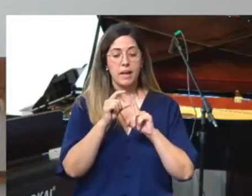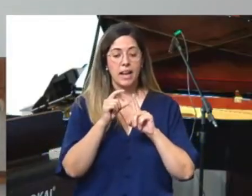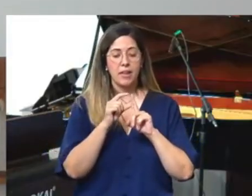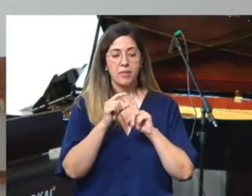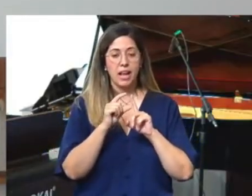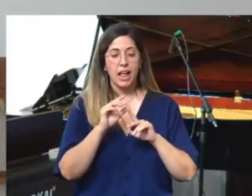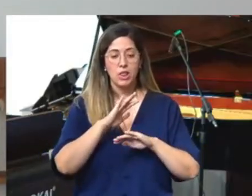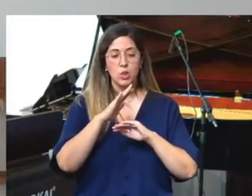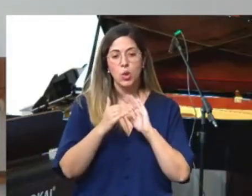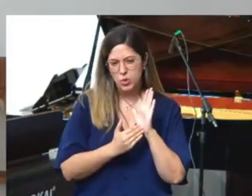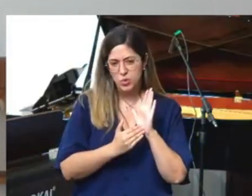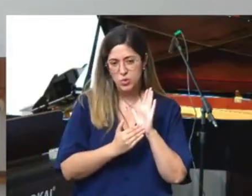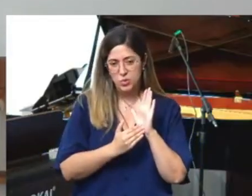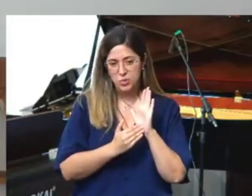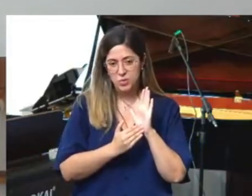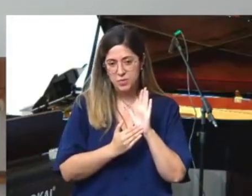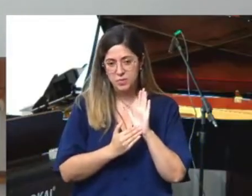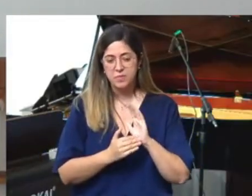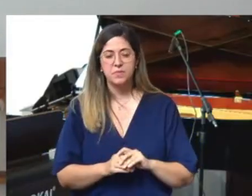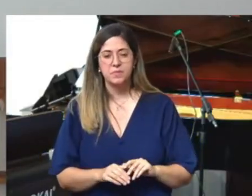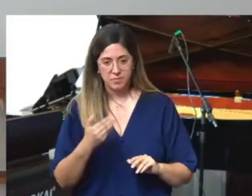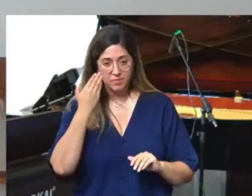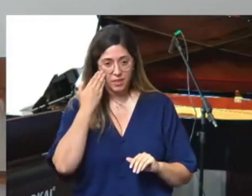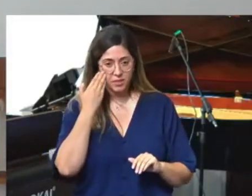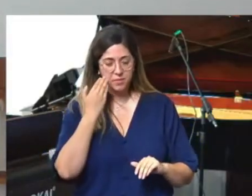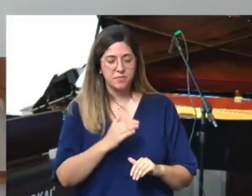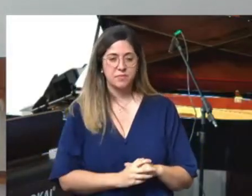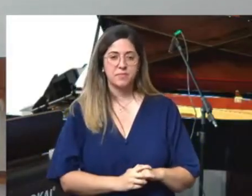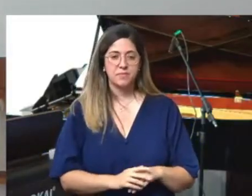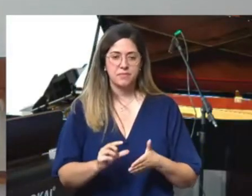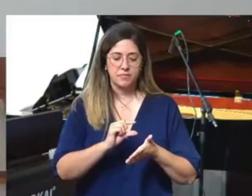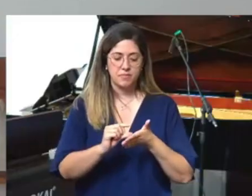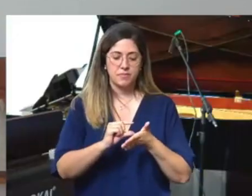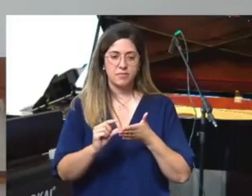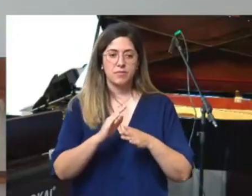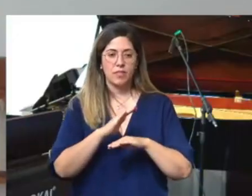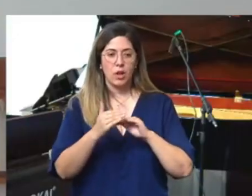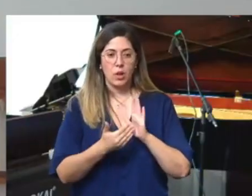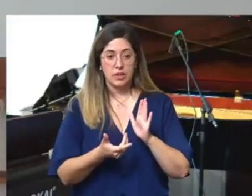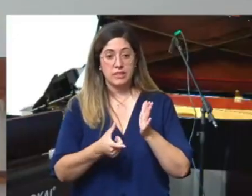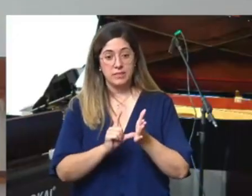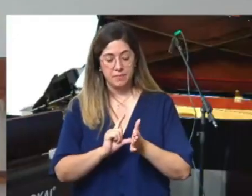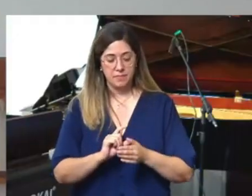assumir coisas a respeito de um versículo de forma precipitada.